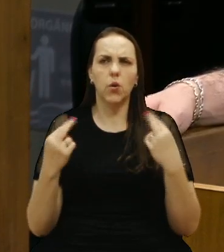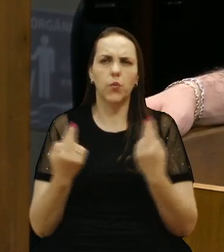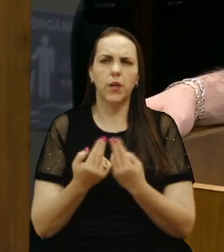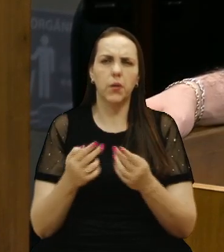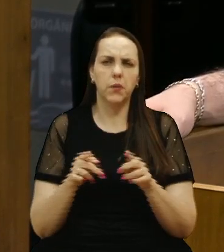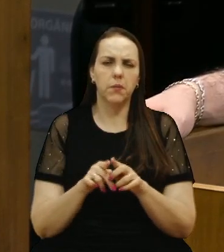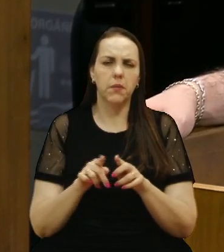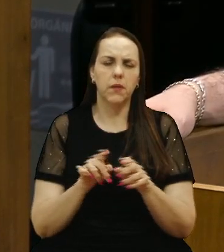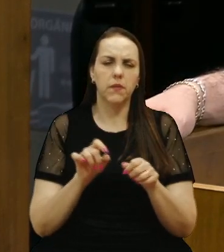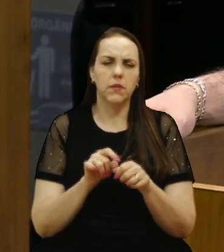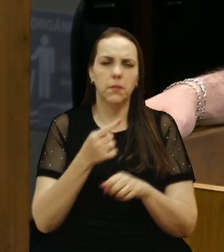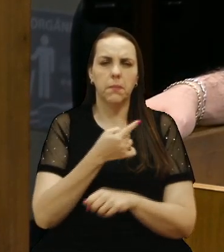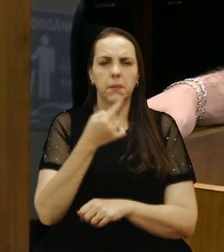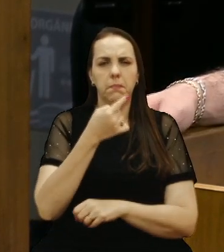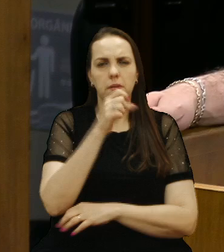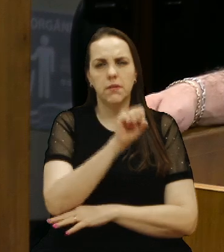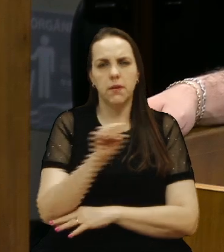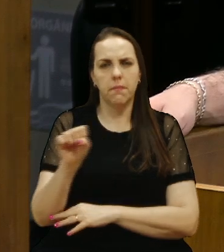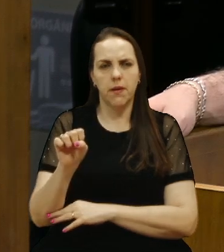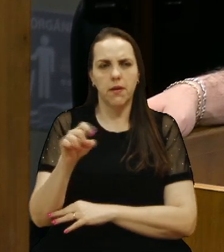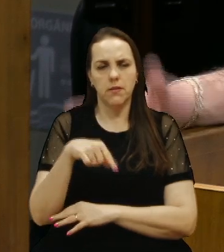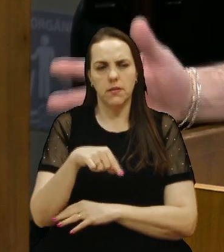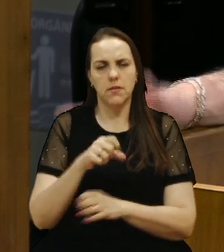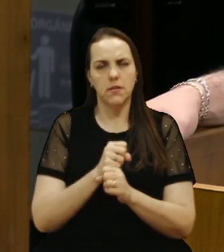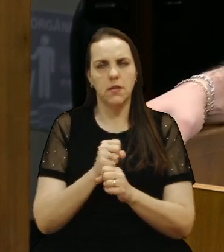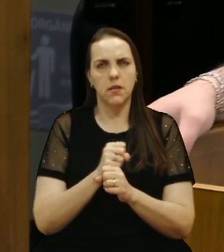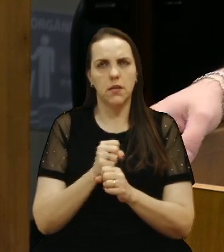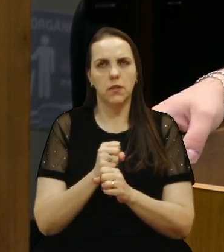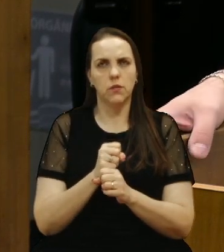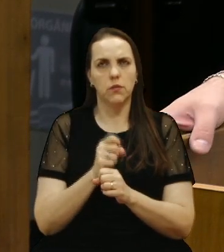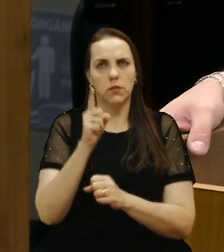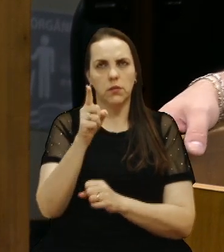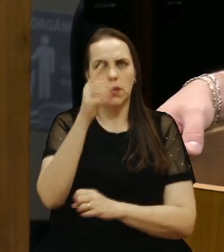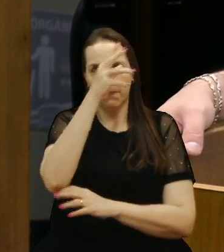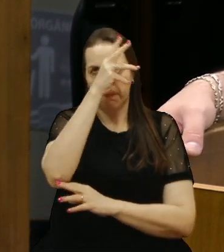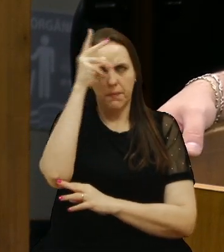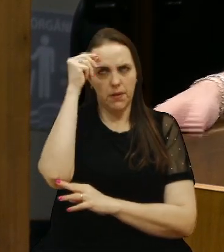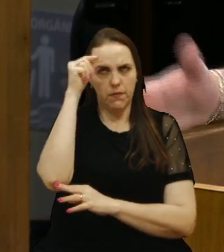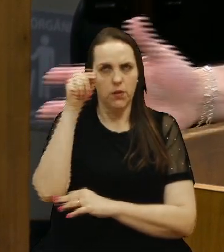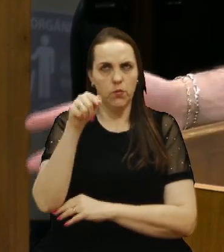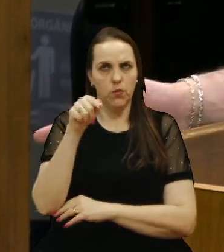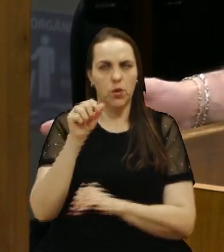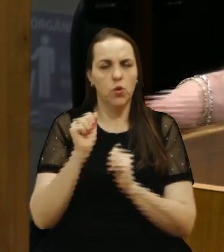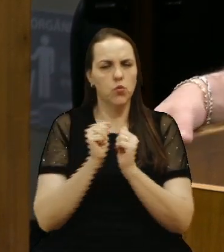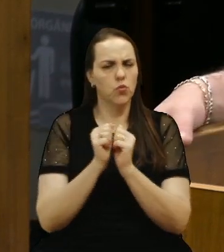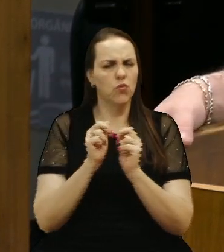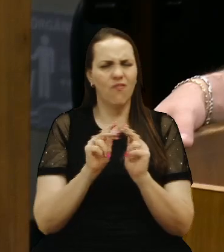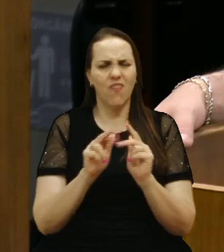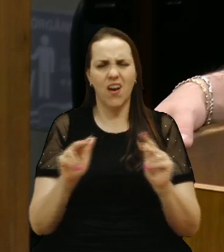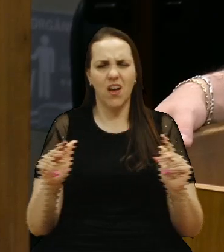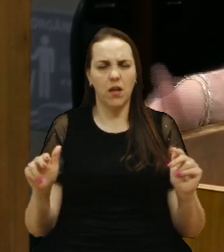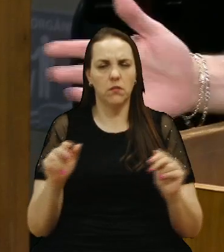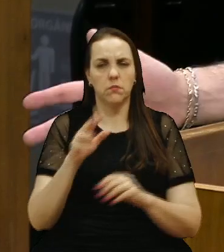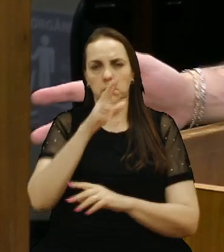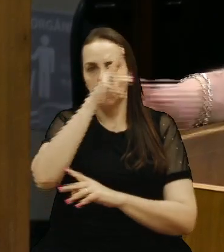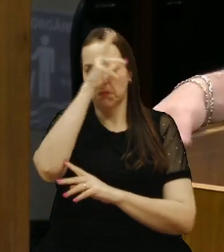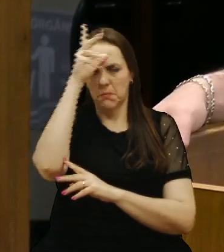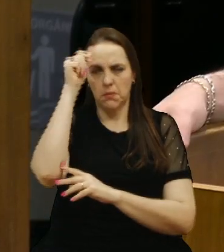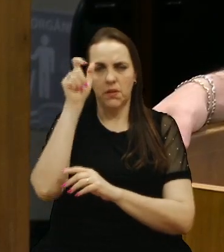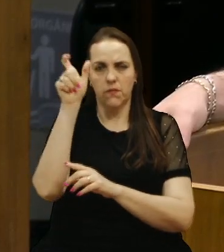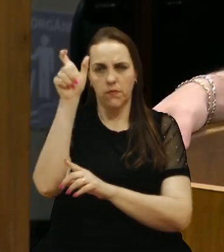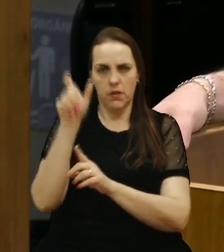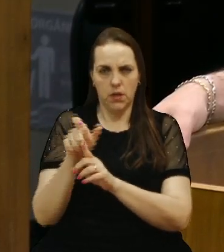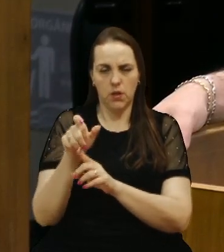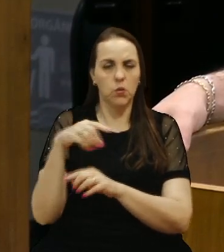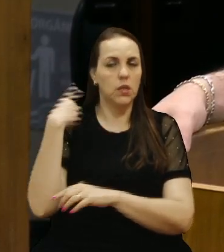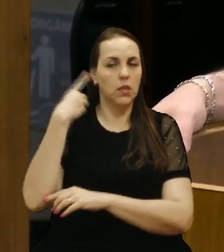no primeiro semestre desse ano, ali na prefeitura, justamente com vários prefeitos, inclusive deputados